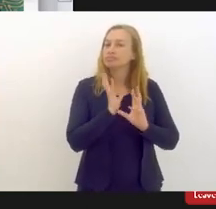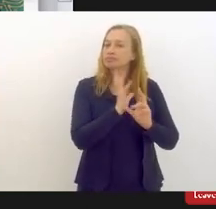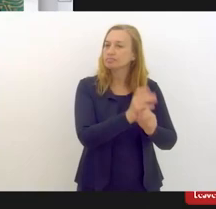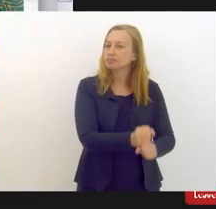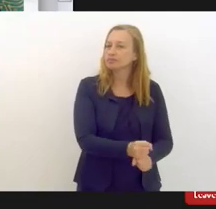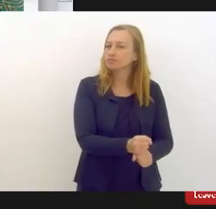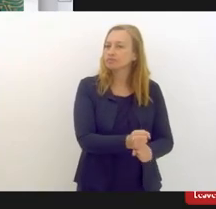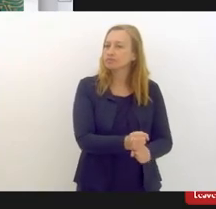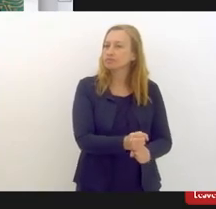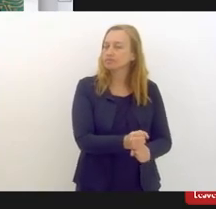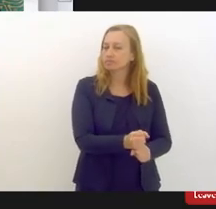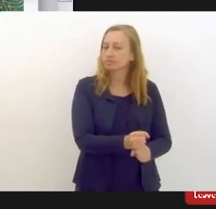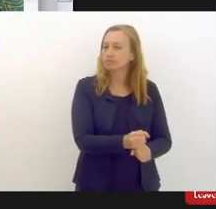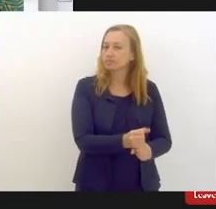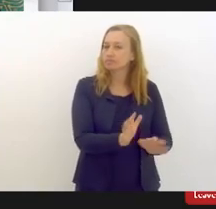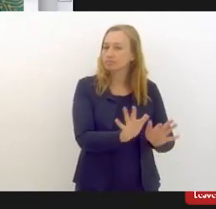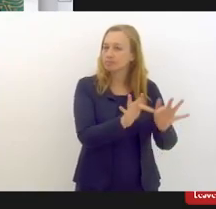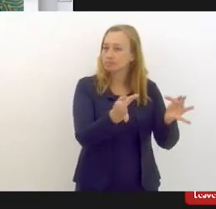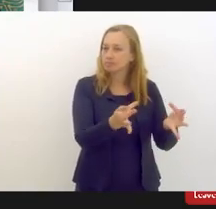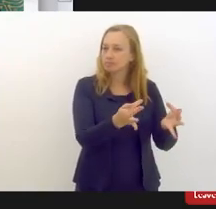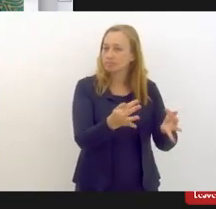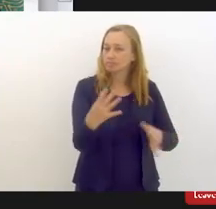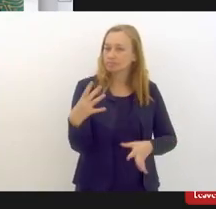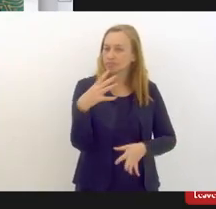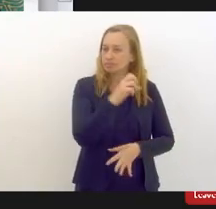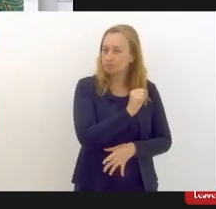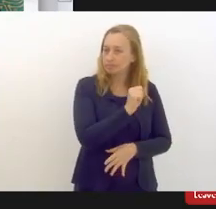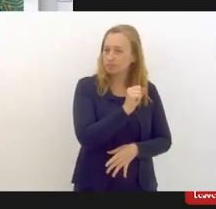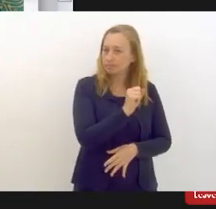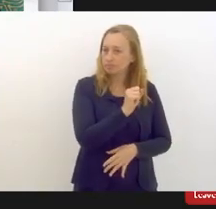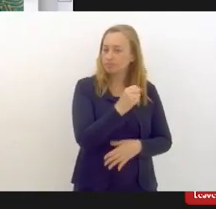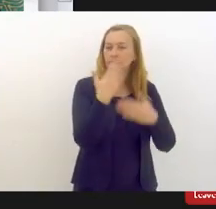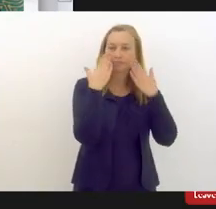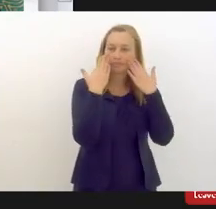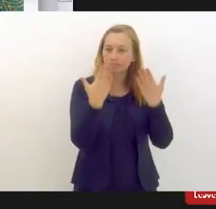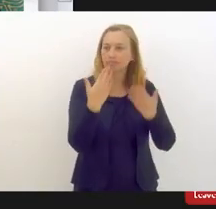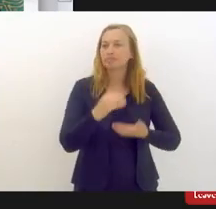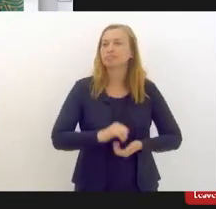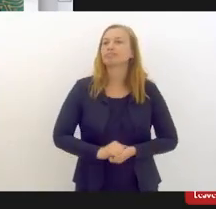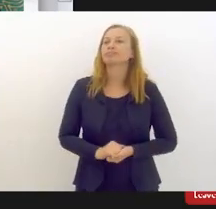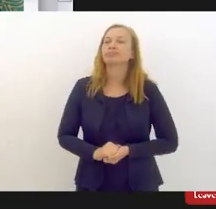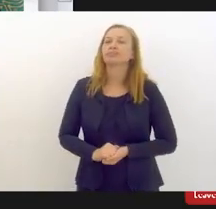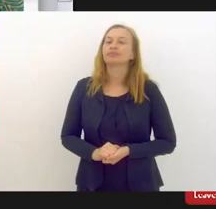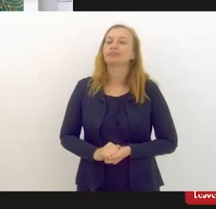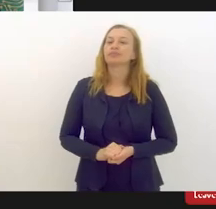e sucinta, até para a gente ser mais dinâmico na apresentação.